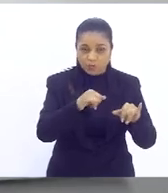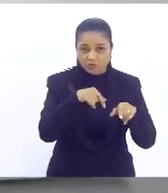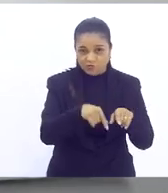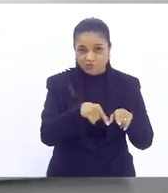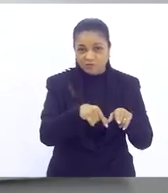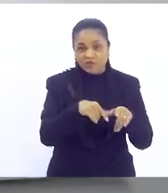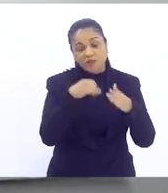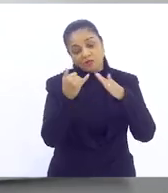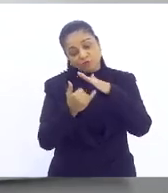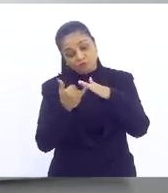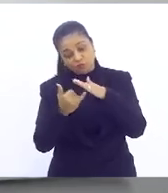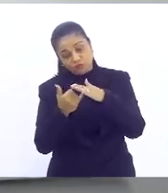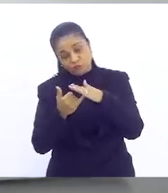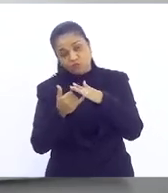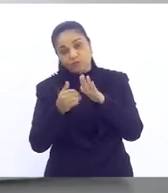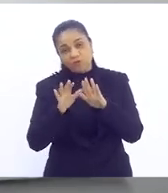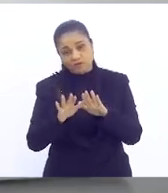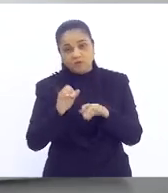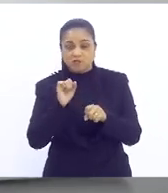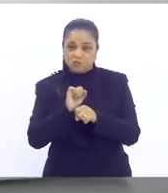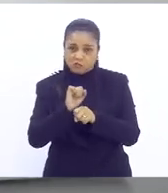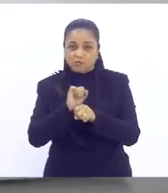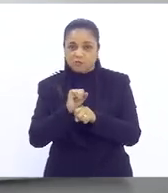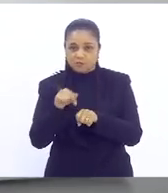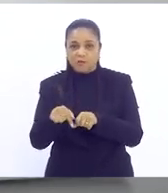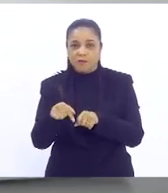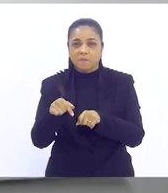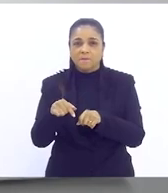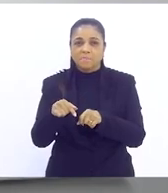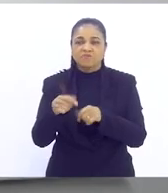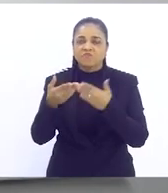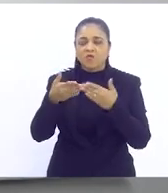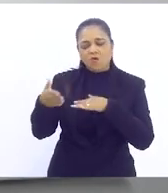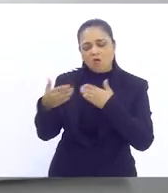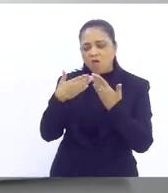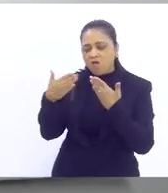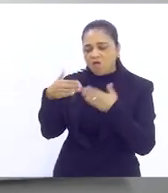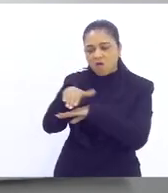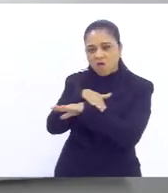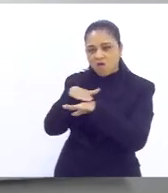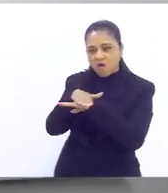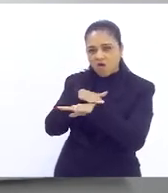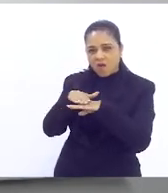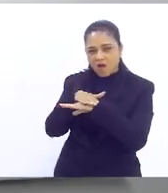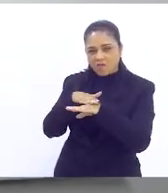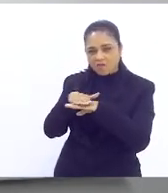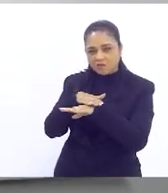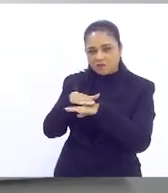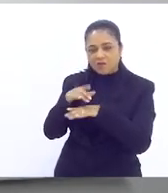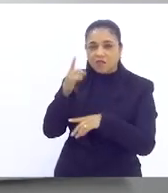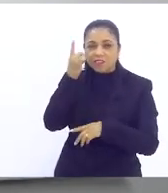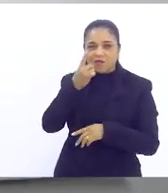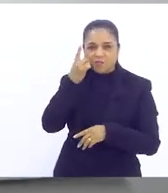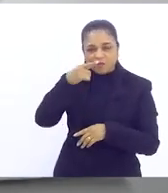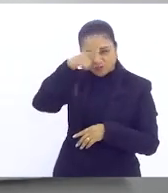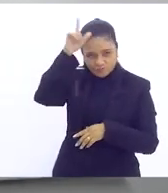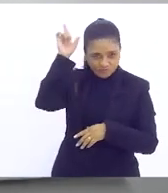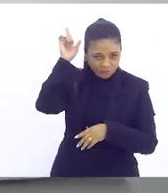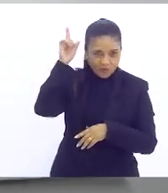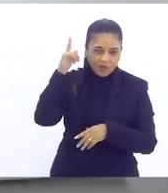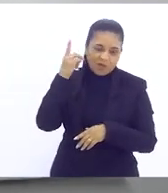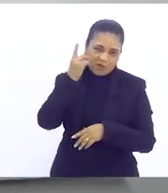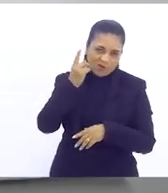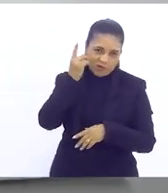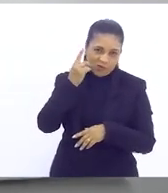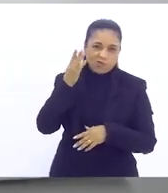no Instituto E aí a gente vai fazer uma conversa aqui capitaniada pelo Deputado Luiz Paulo para que a gente